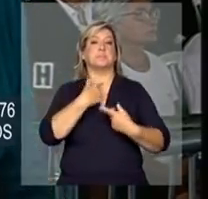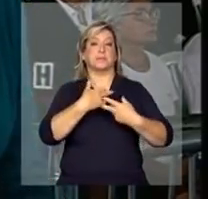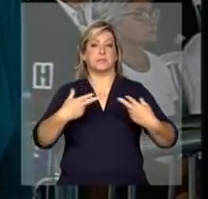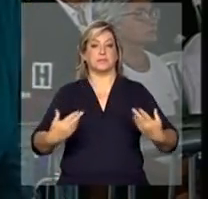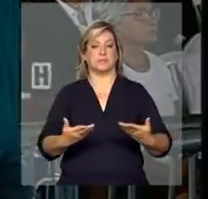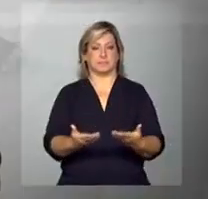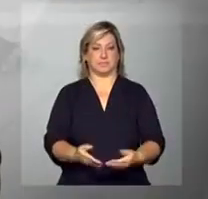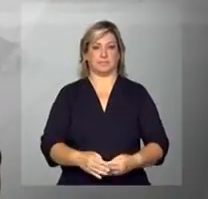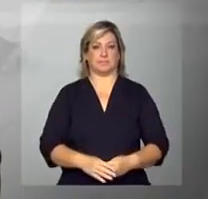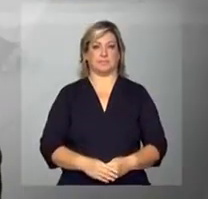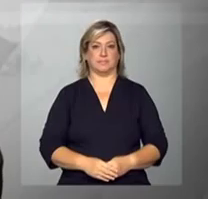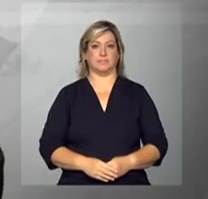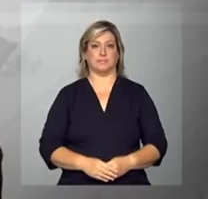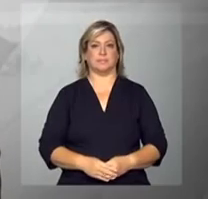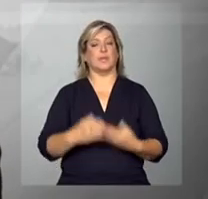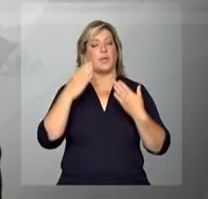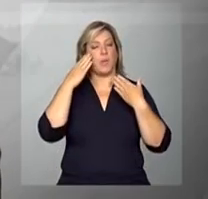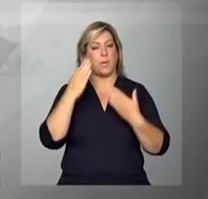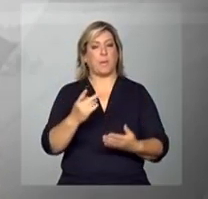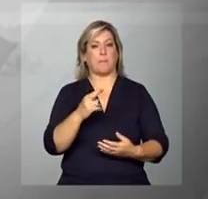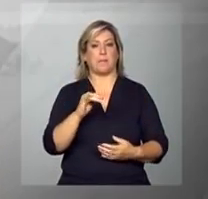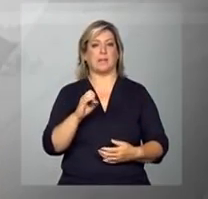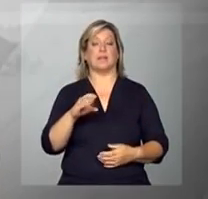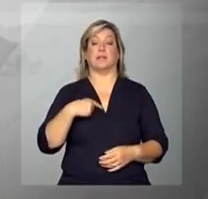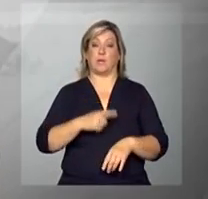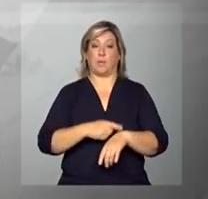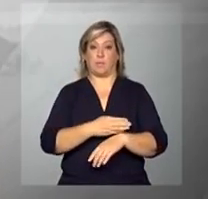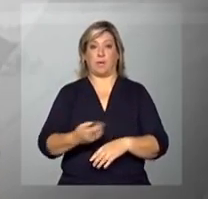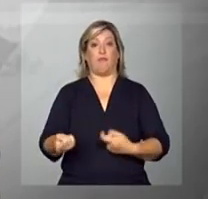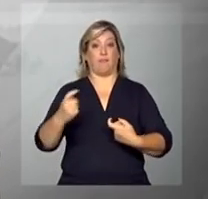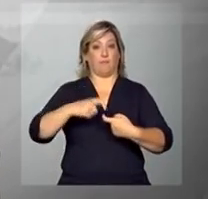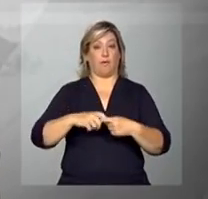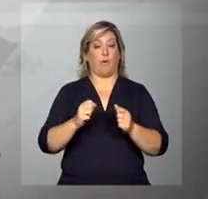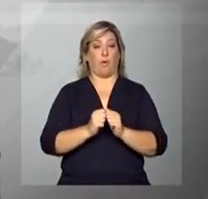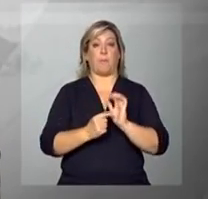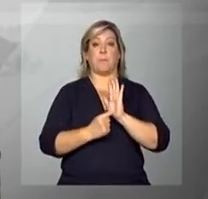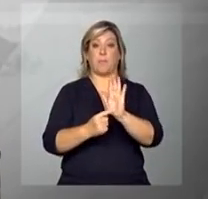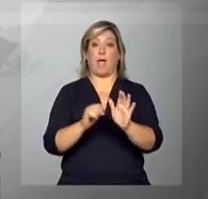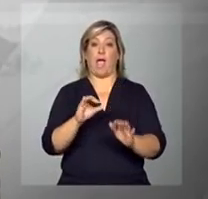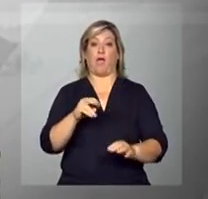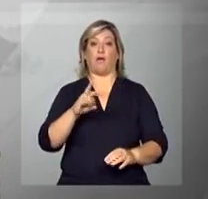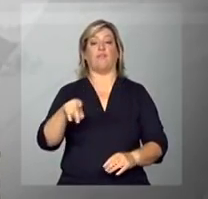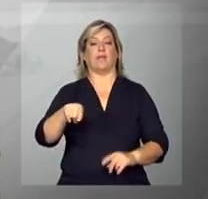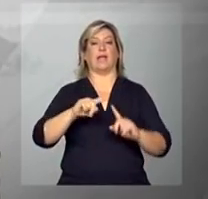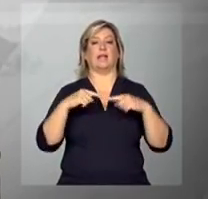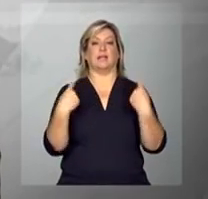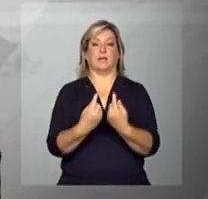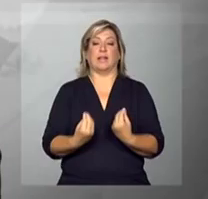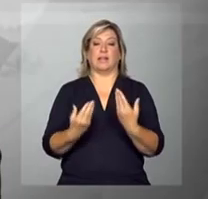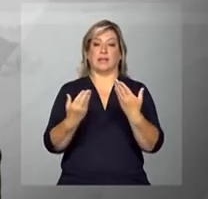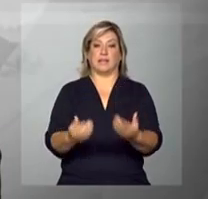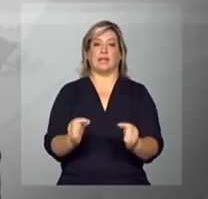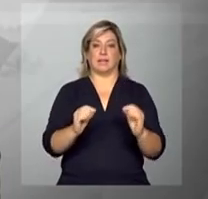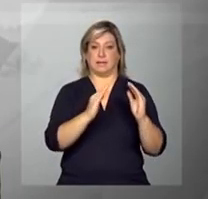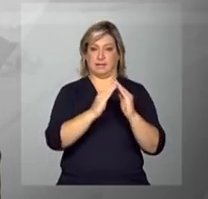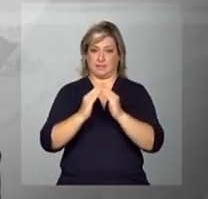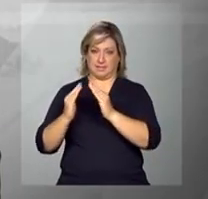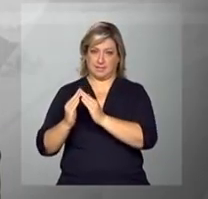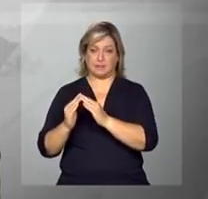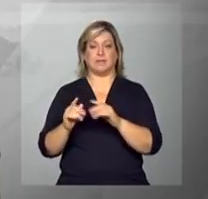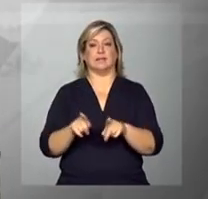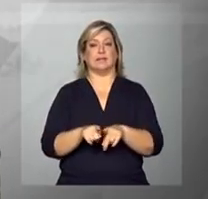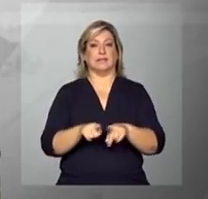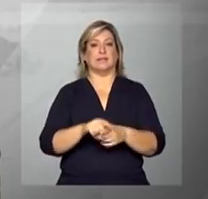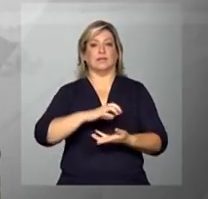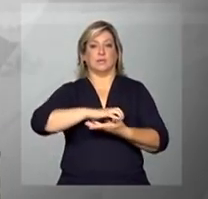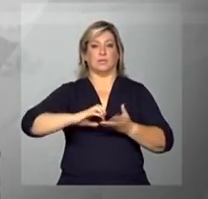Lúcia. Obrigada, Priscila. E logo mais nós voltamos com a transmissão ao vivo da cerimônia de entrega das unidades habitacionais